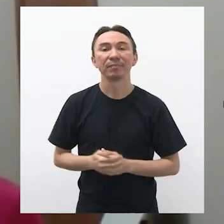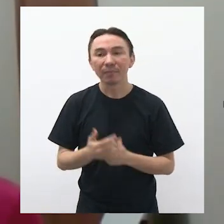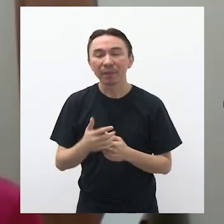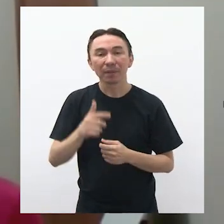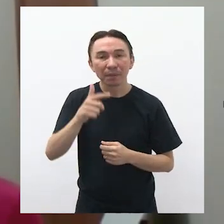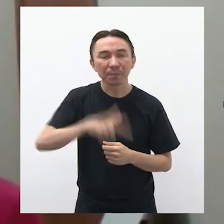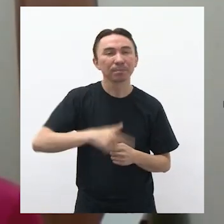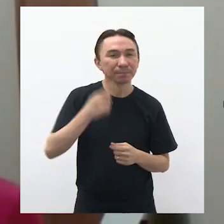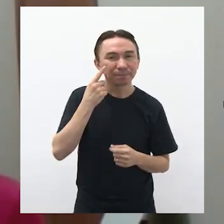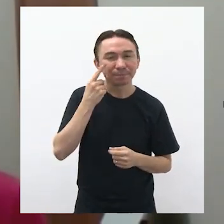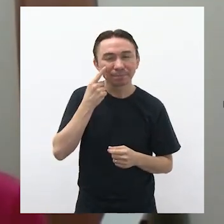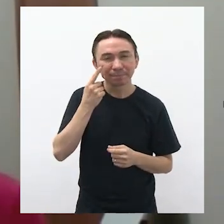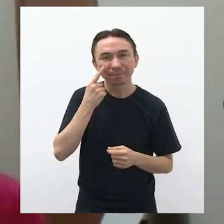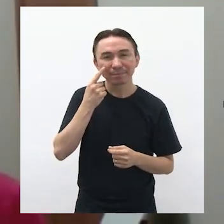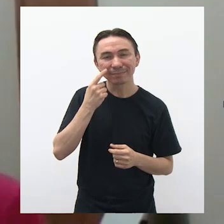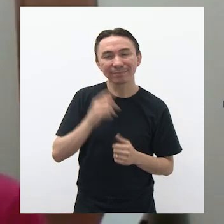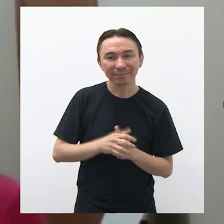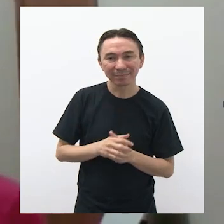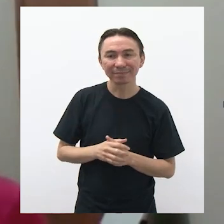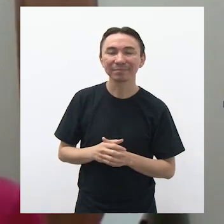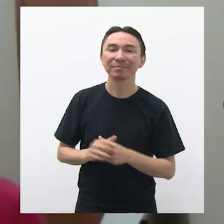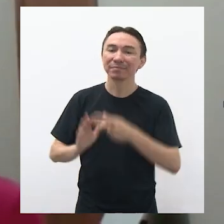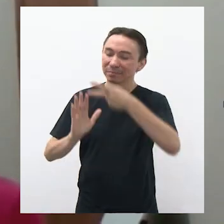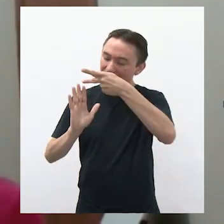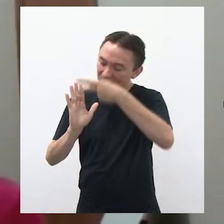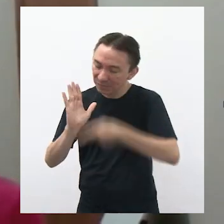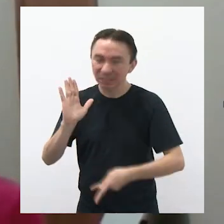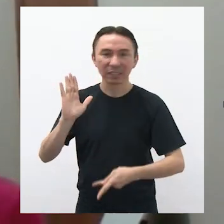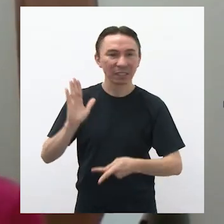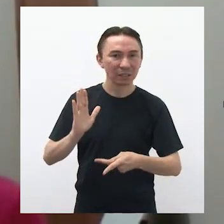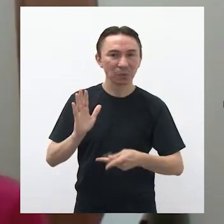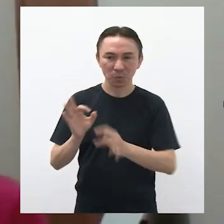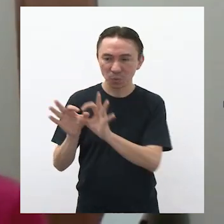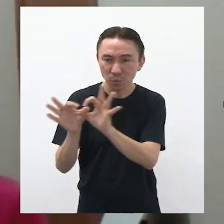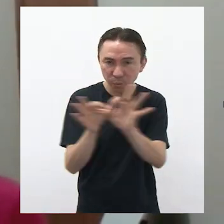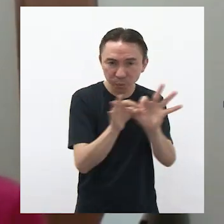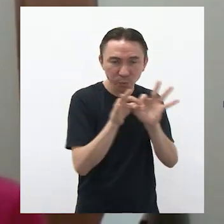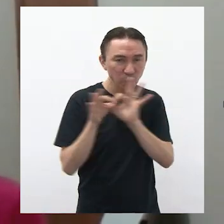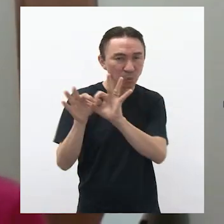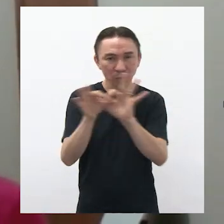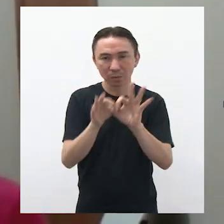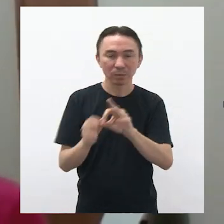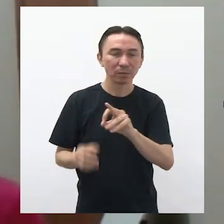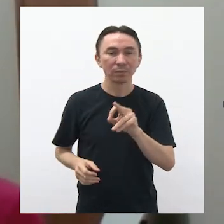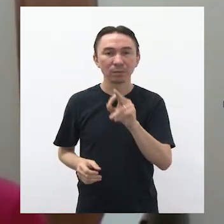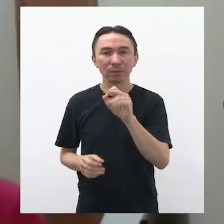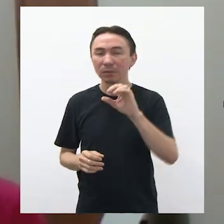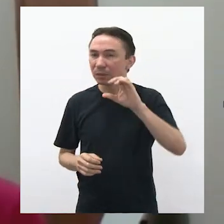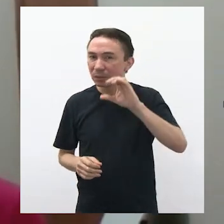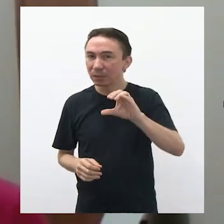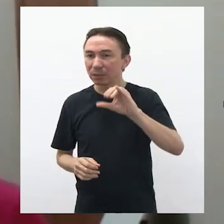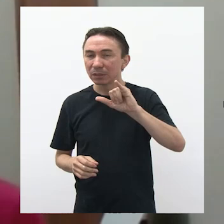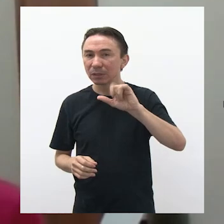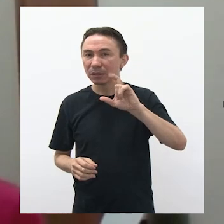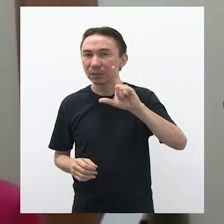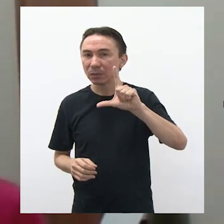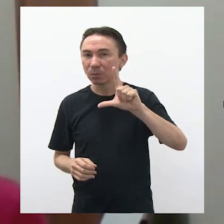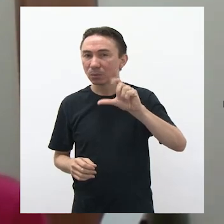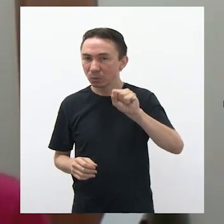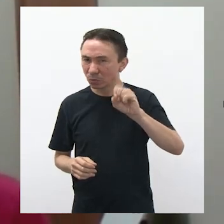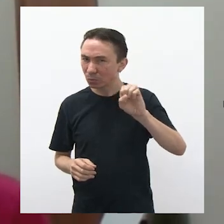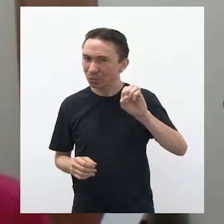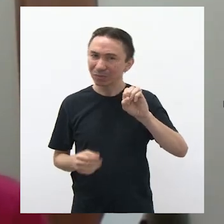voltar aqui. Cadê? Projetos integradores, o professor Cilso. Isso, acho que é isso. Se eu falei errado,